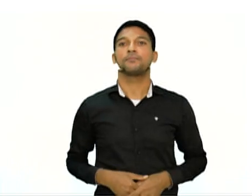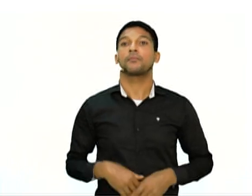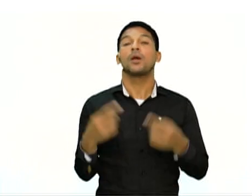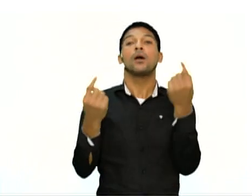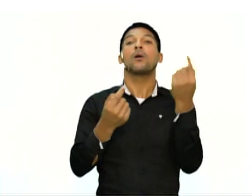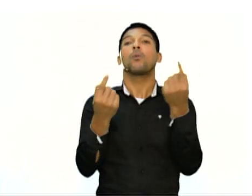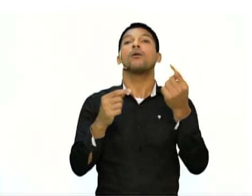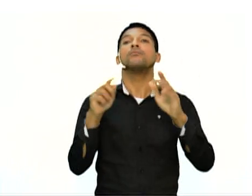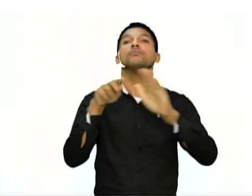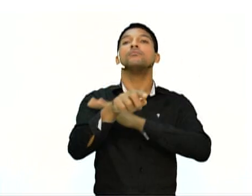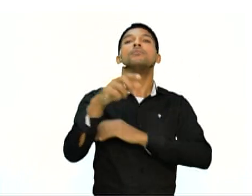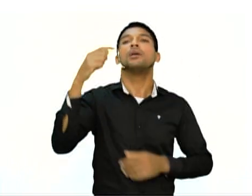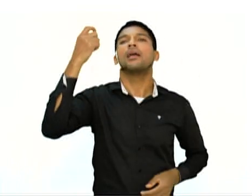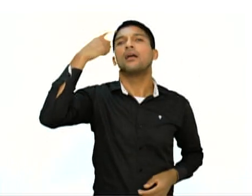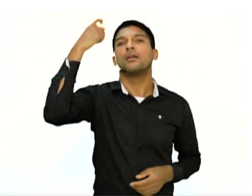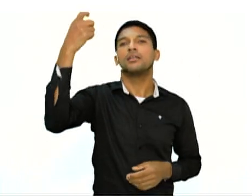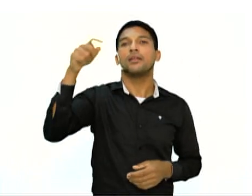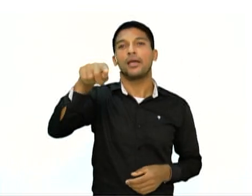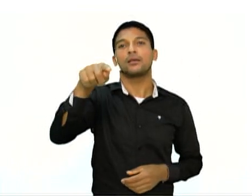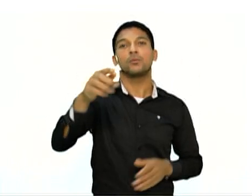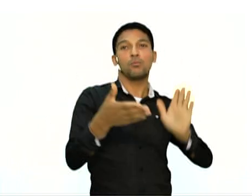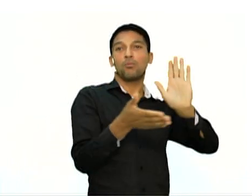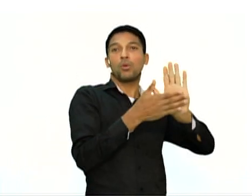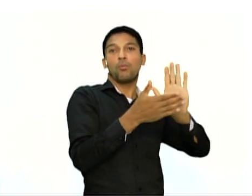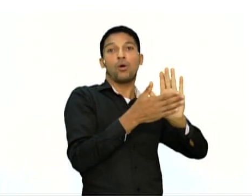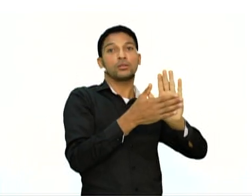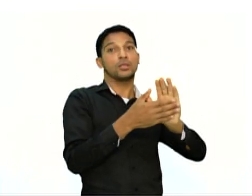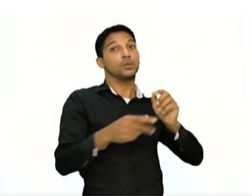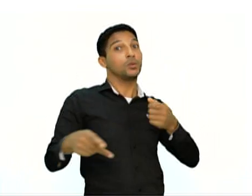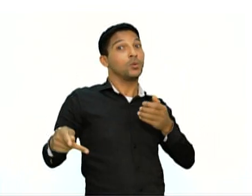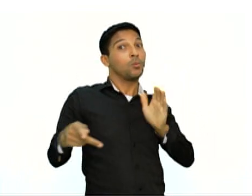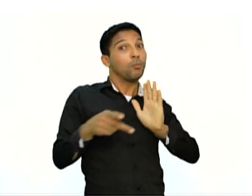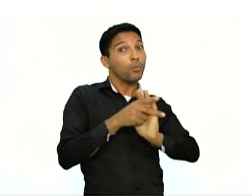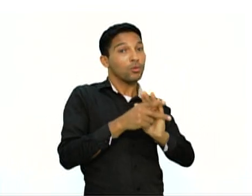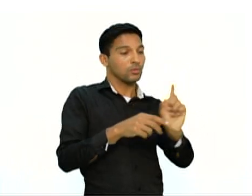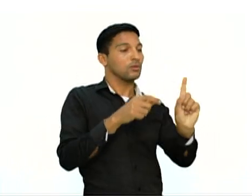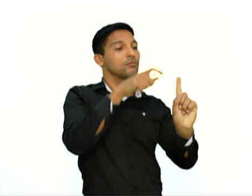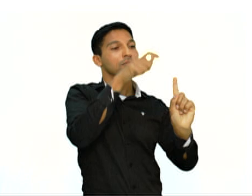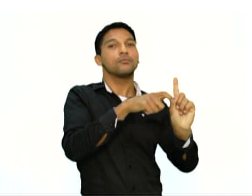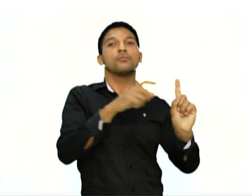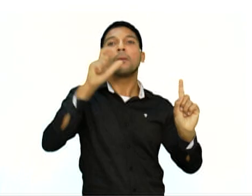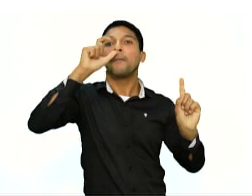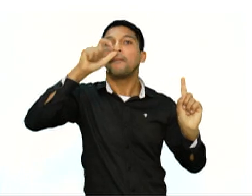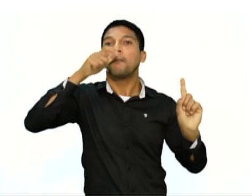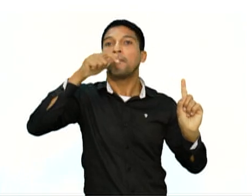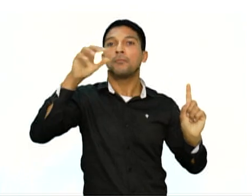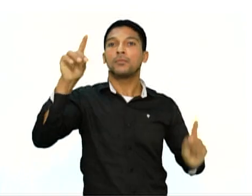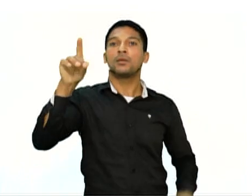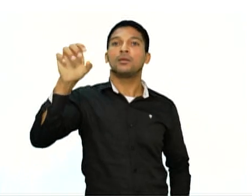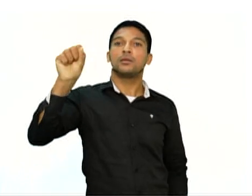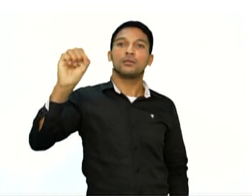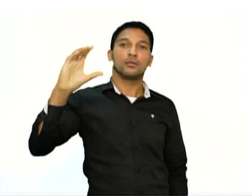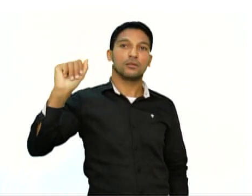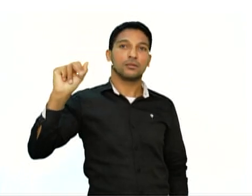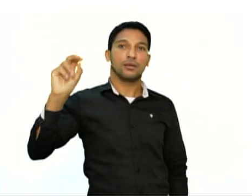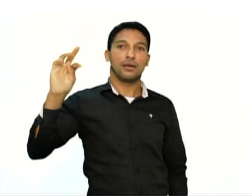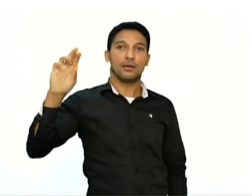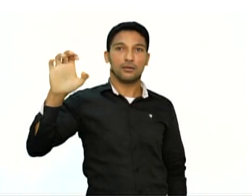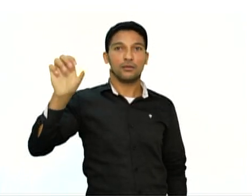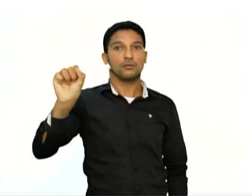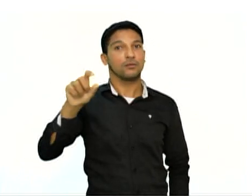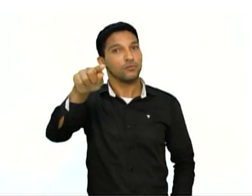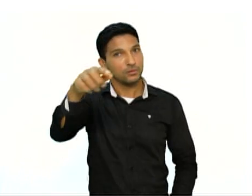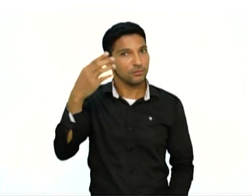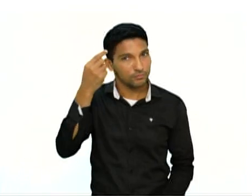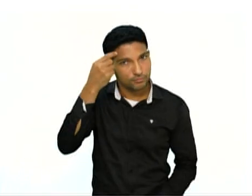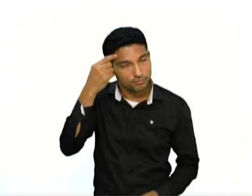de ideias propostas por Descartes? Então você tem aí alguns minutinhos para refletir sobre essa questão, escrever a sua resposta.